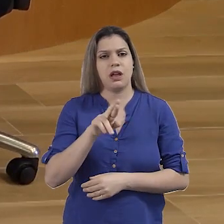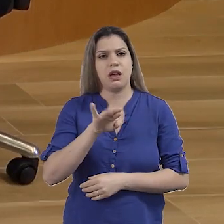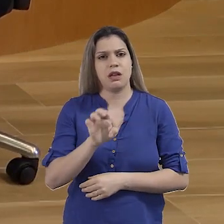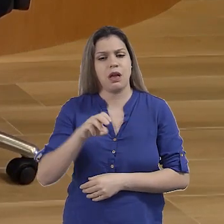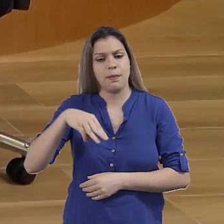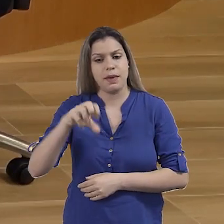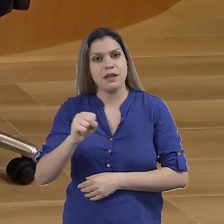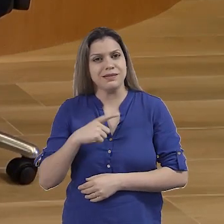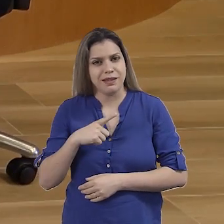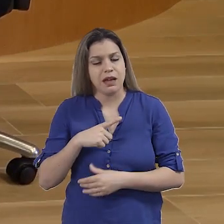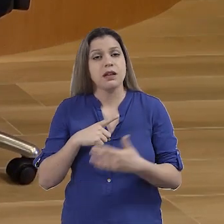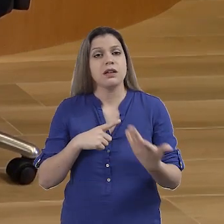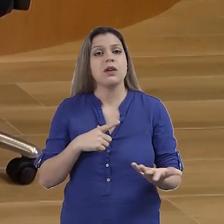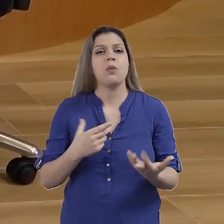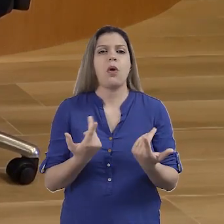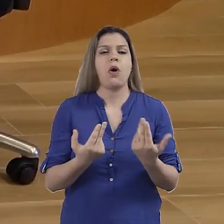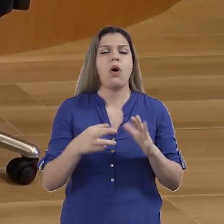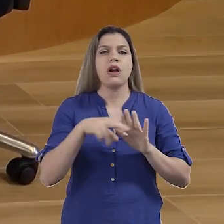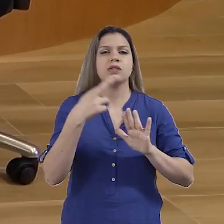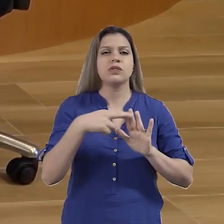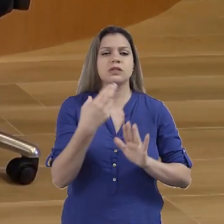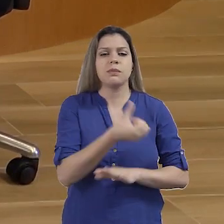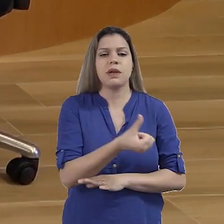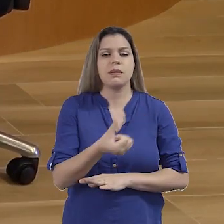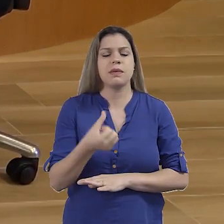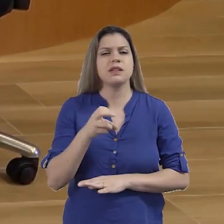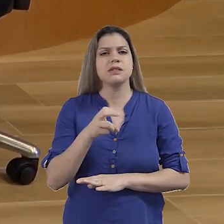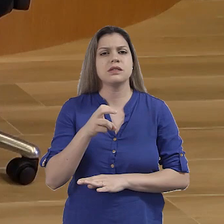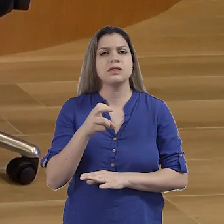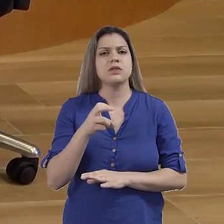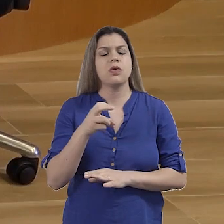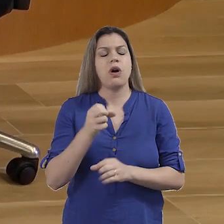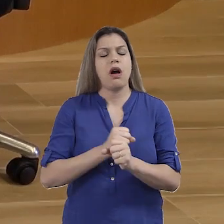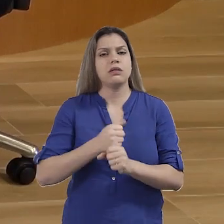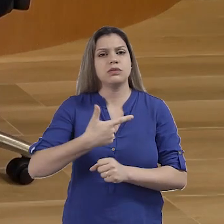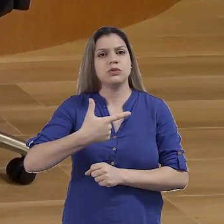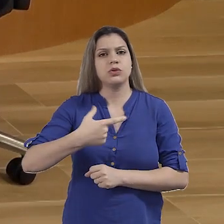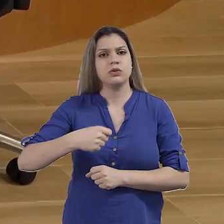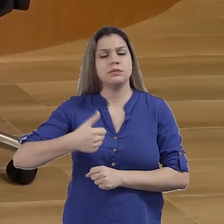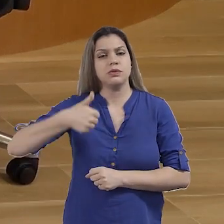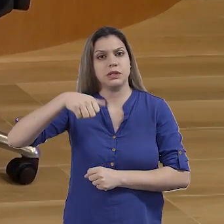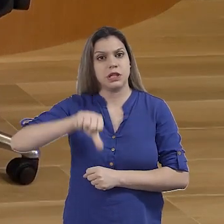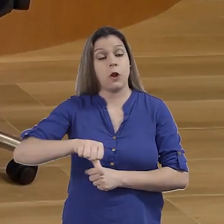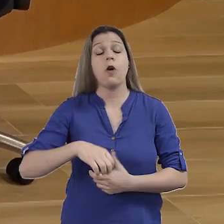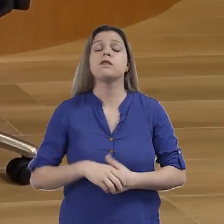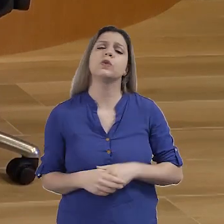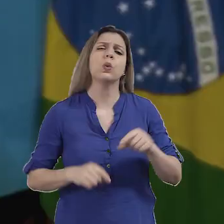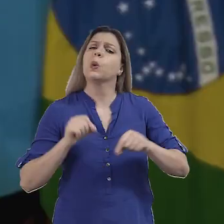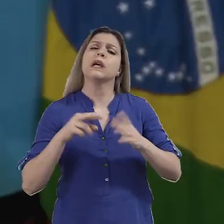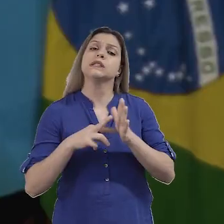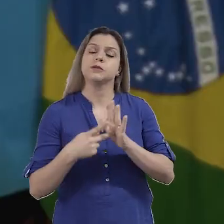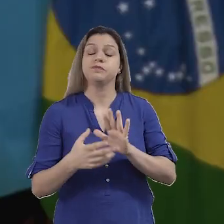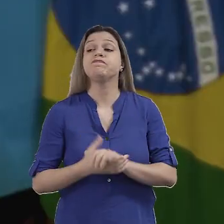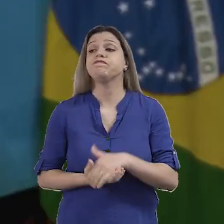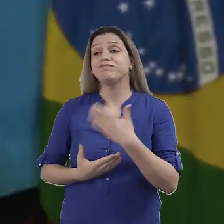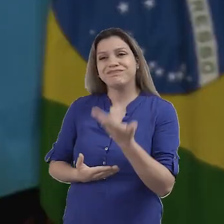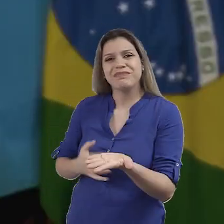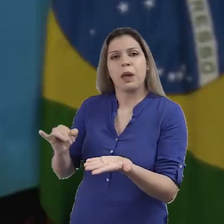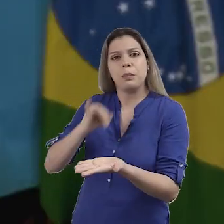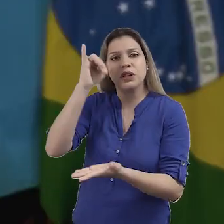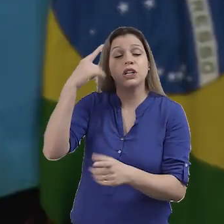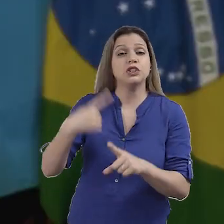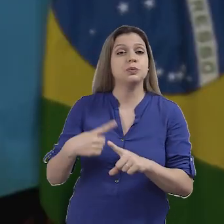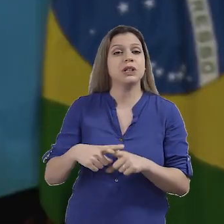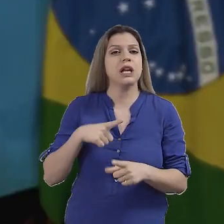tipo de ação, como, por exemplo, a Resolução 665 de 2019. Do que se trata ela? Então, essa resolução foi